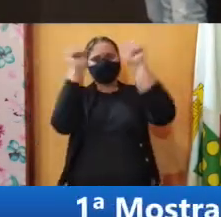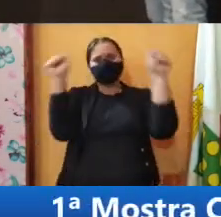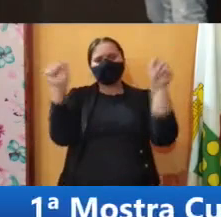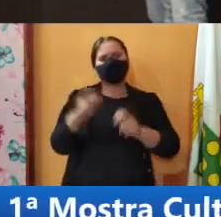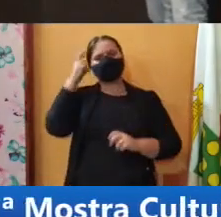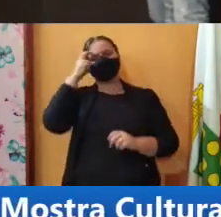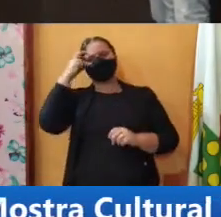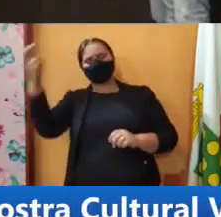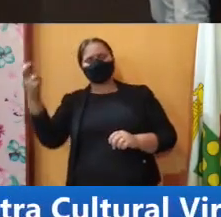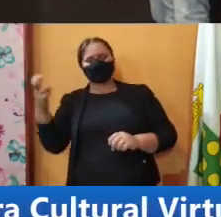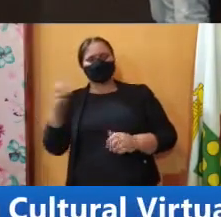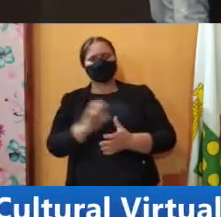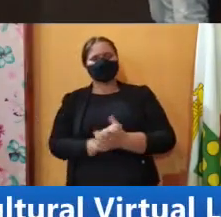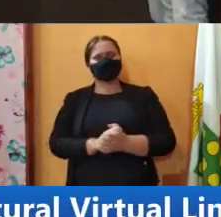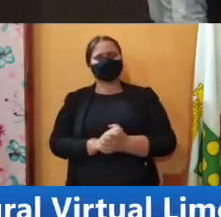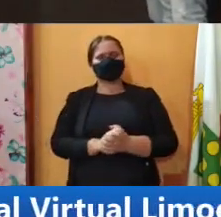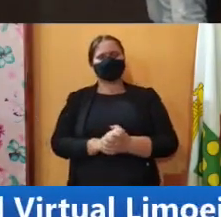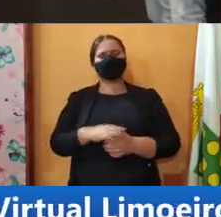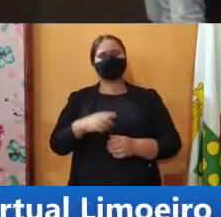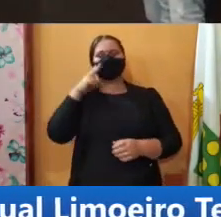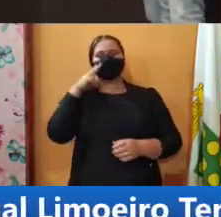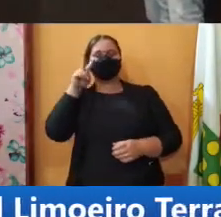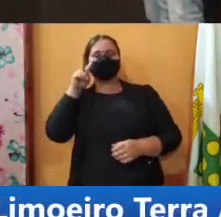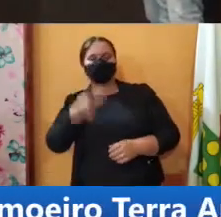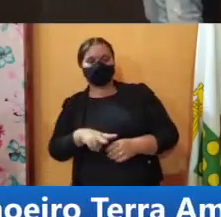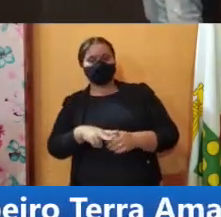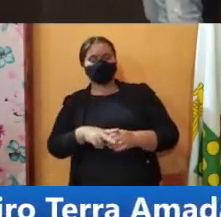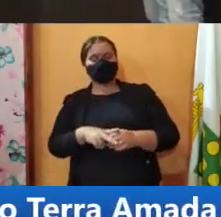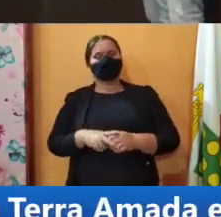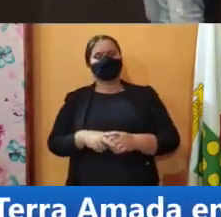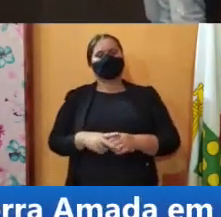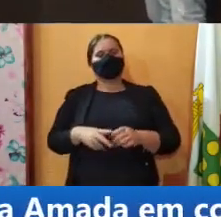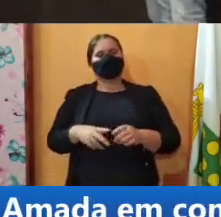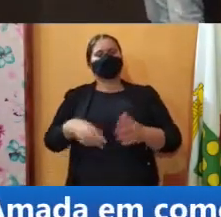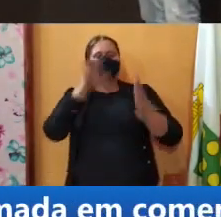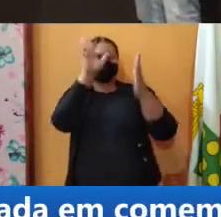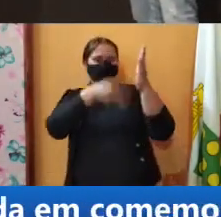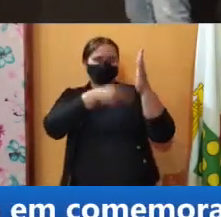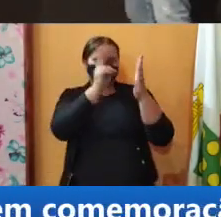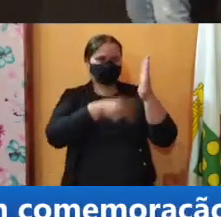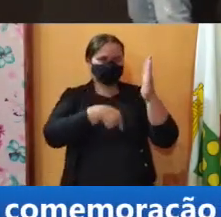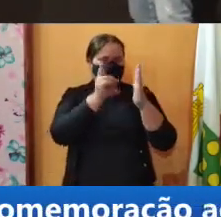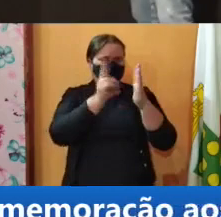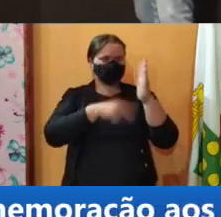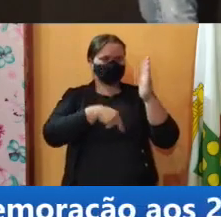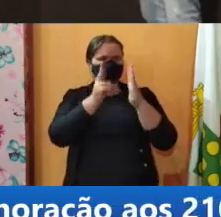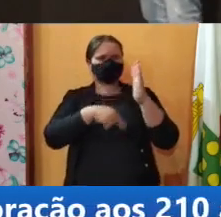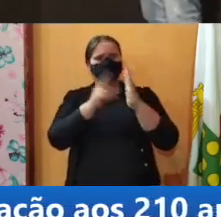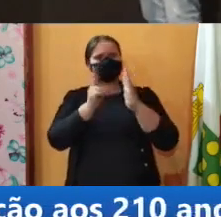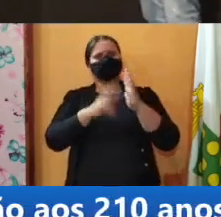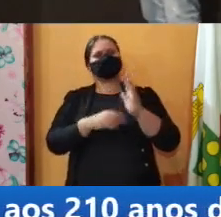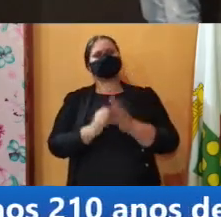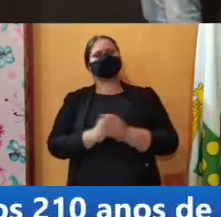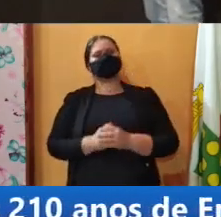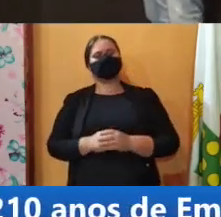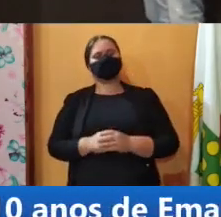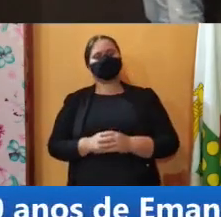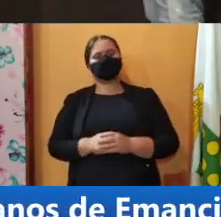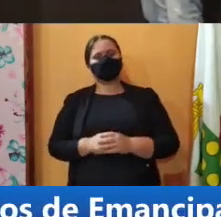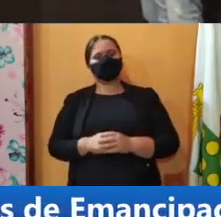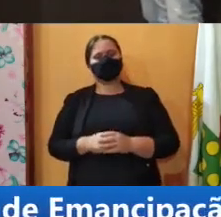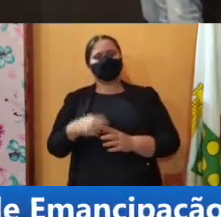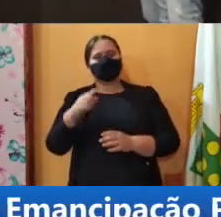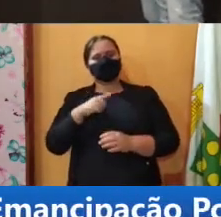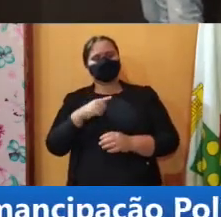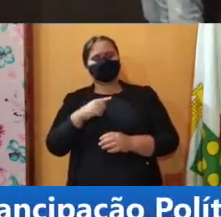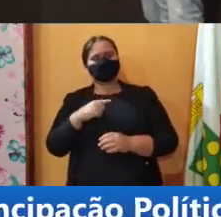cultura. Aí o Carlão não veio, não veio? Carlos Eduardo, como escritor. É, Carlão de Dede.